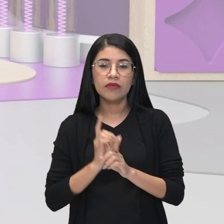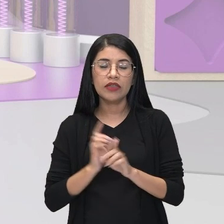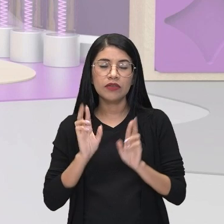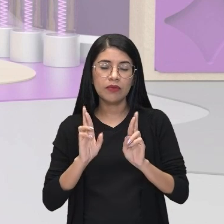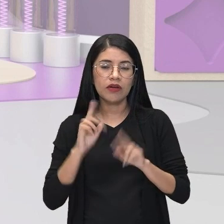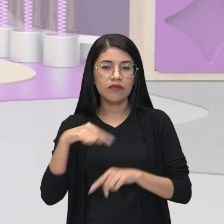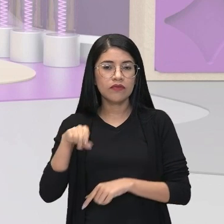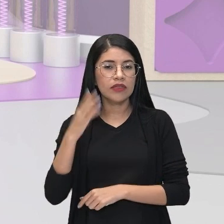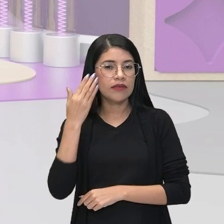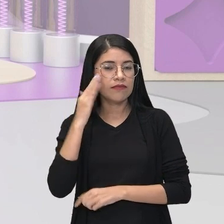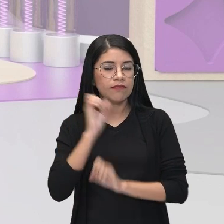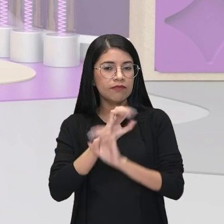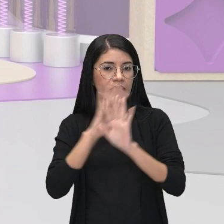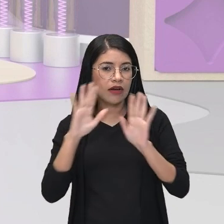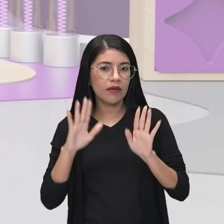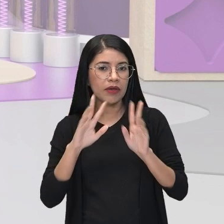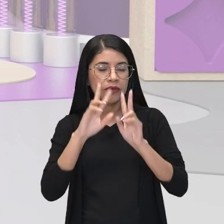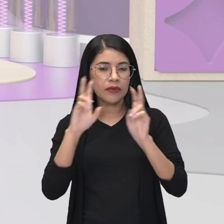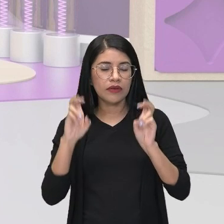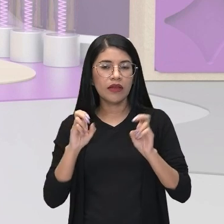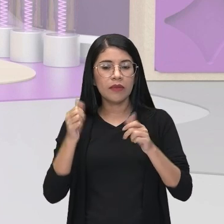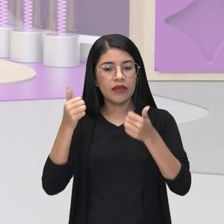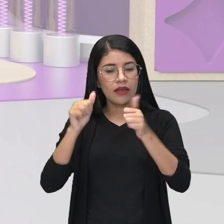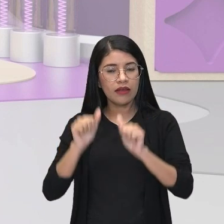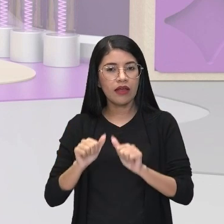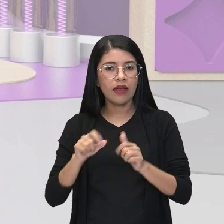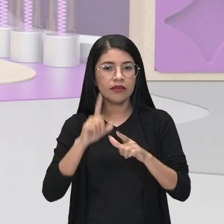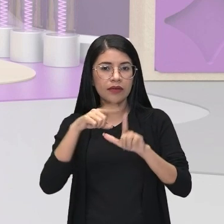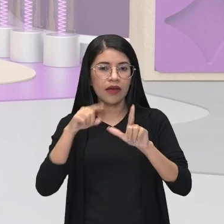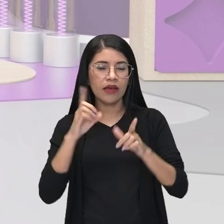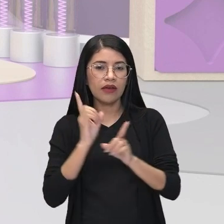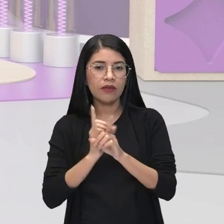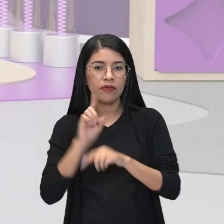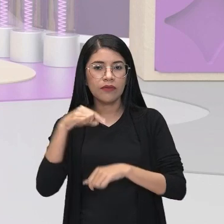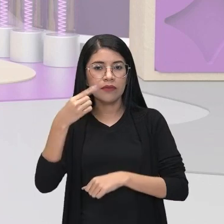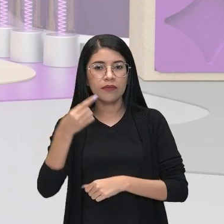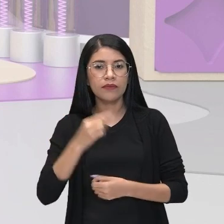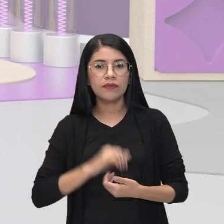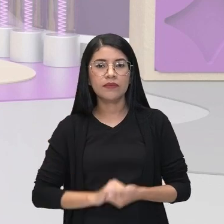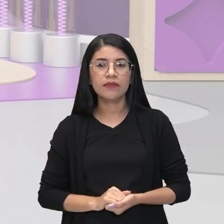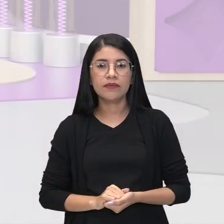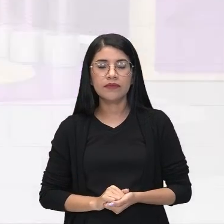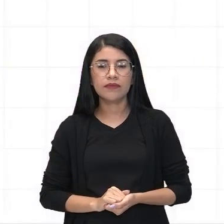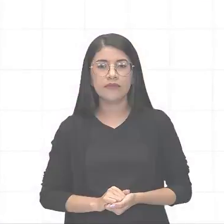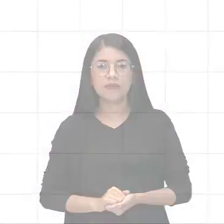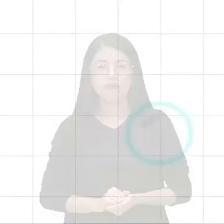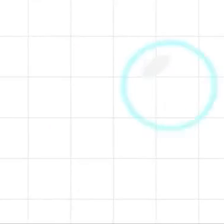você tenha compreendido mais aí sobre análise de gráfico e eu encontro vocês numa próxima aula.